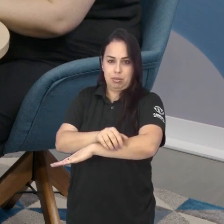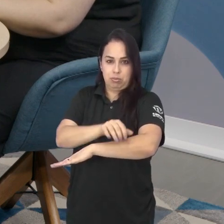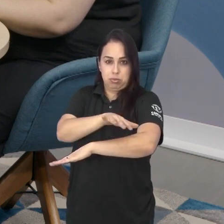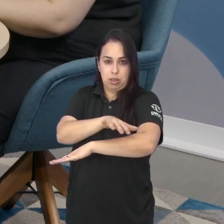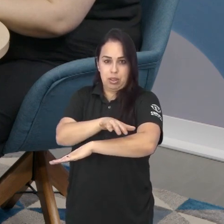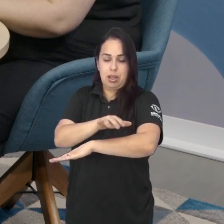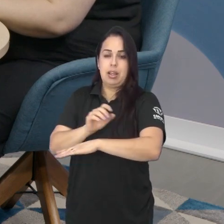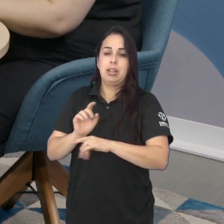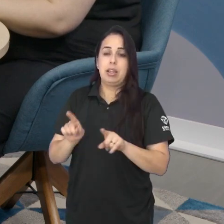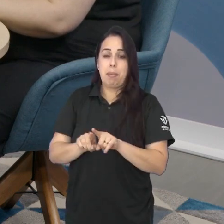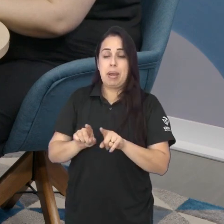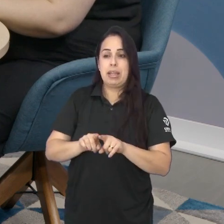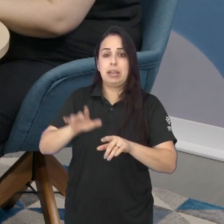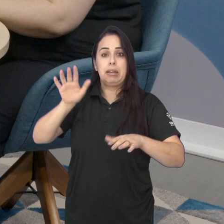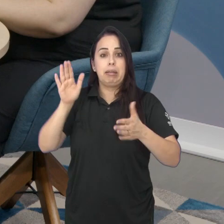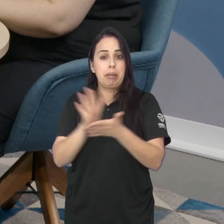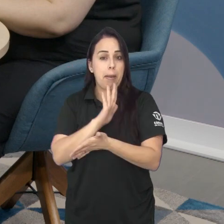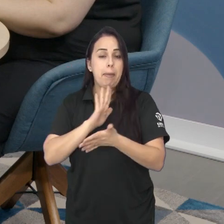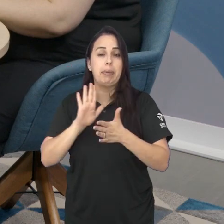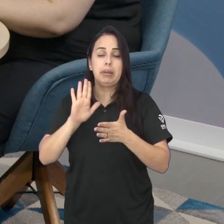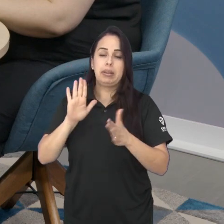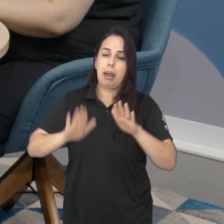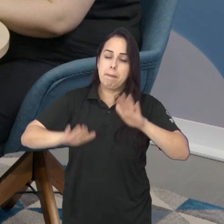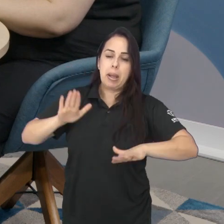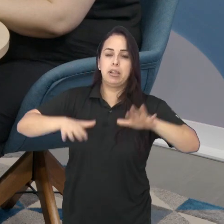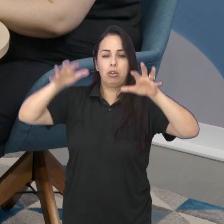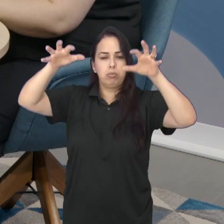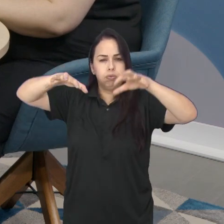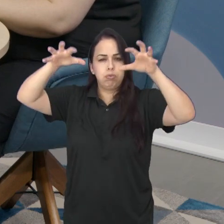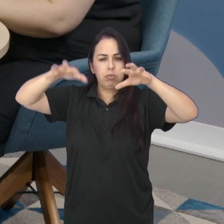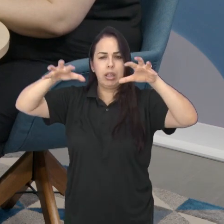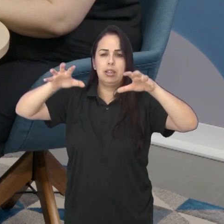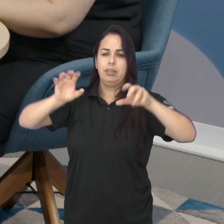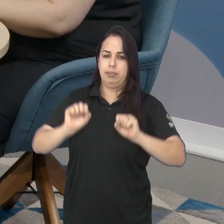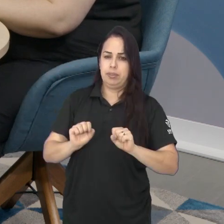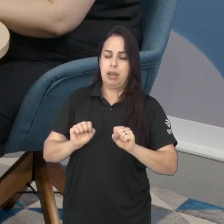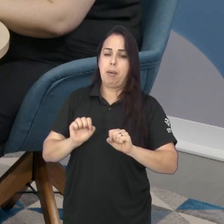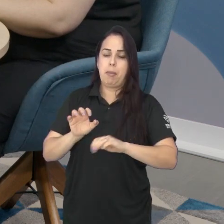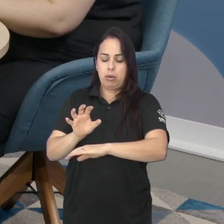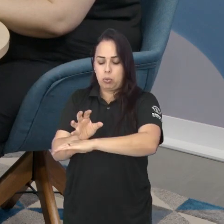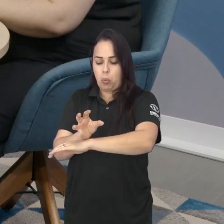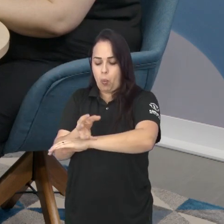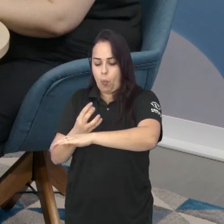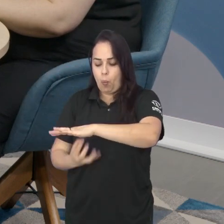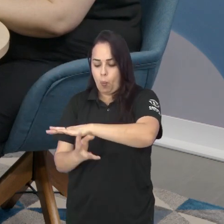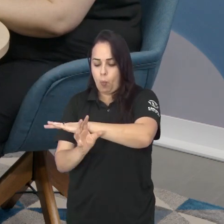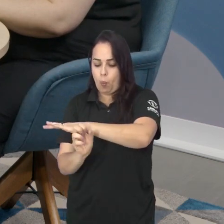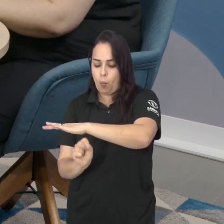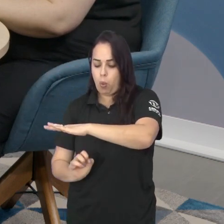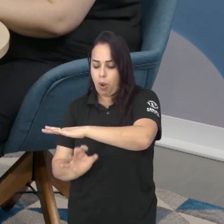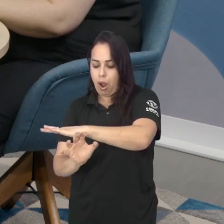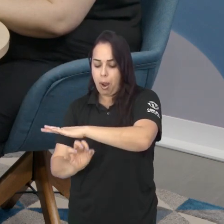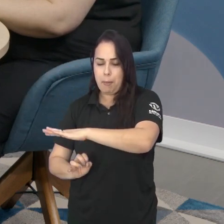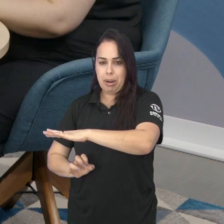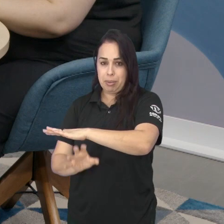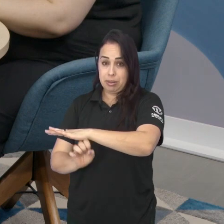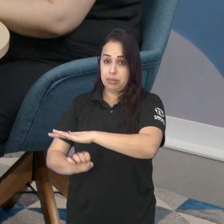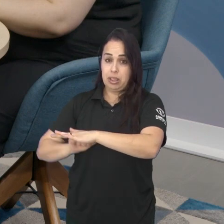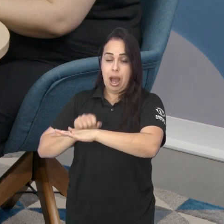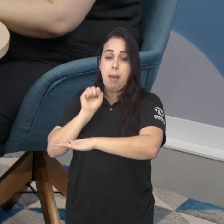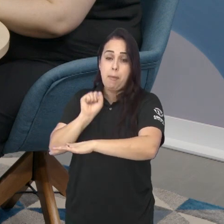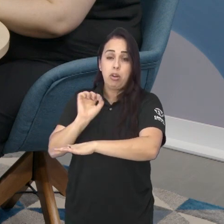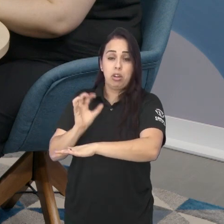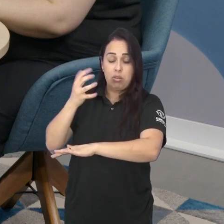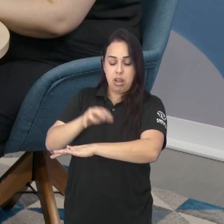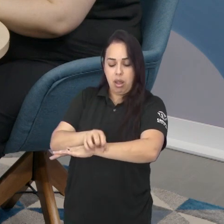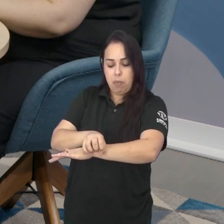captação, né, dependendo do volume dessa chuva que vem, a captação pode ser um pouco mais lenta e acarretar aí num